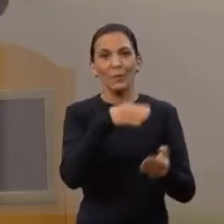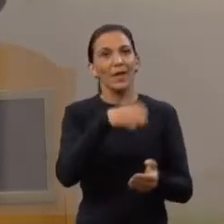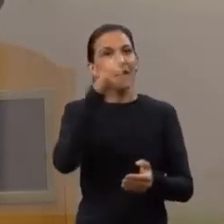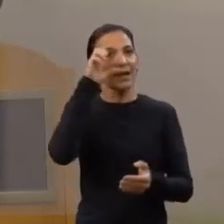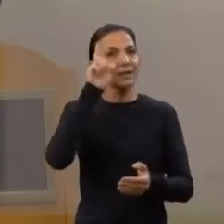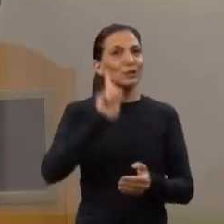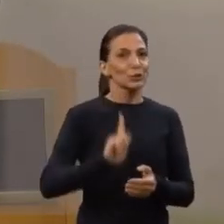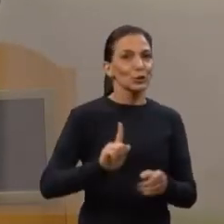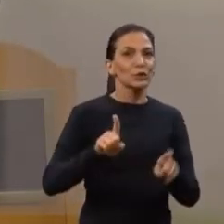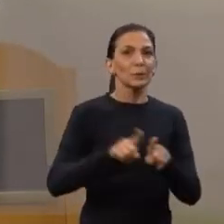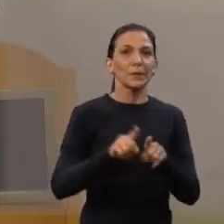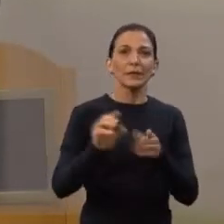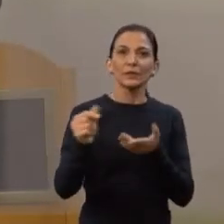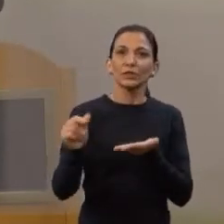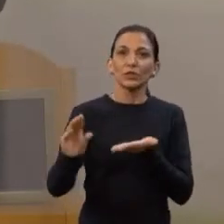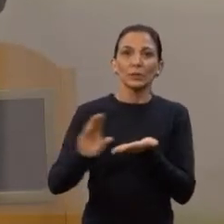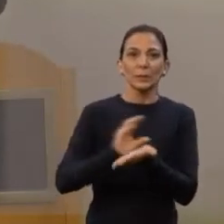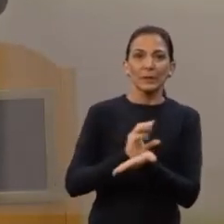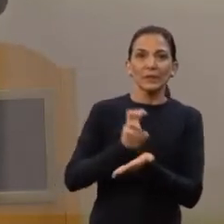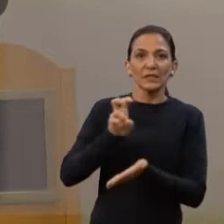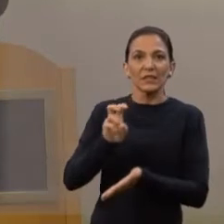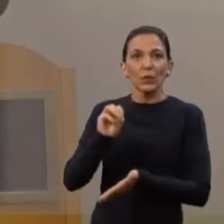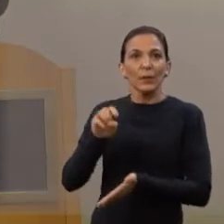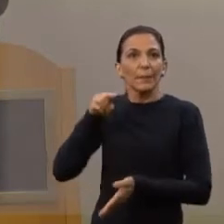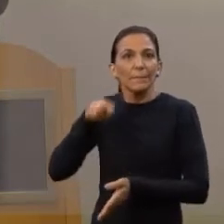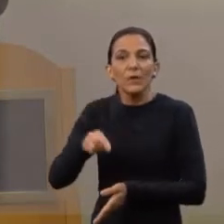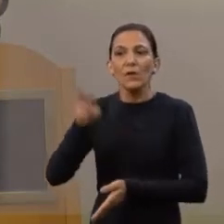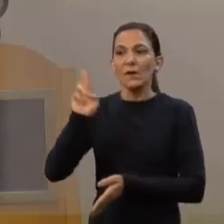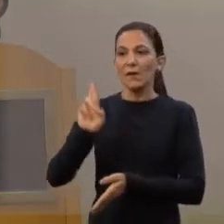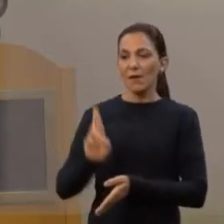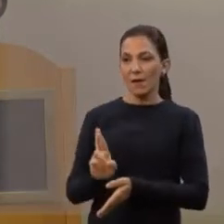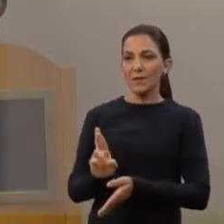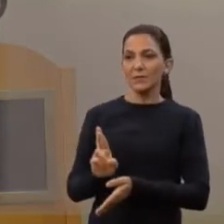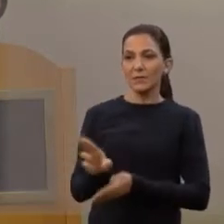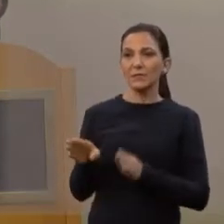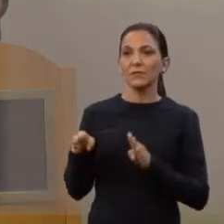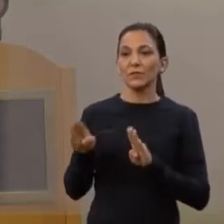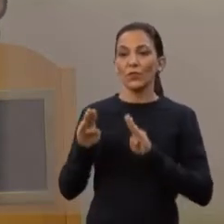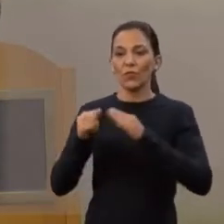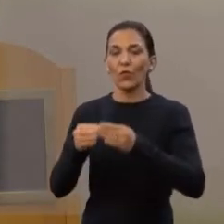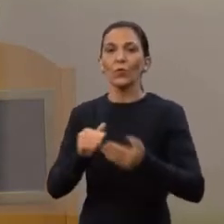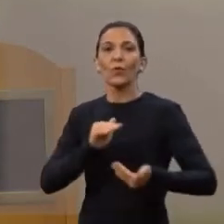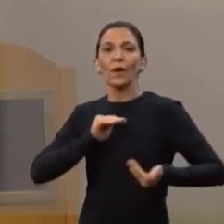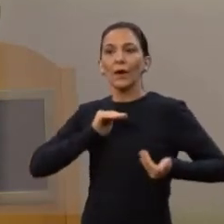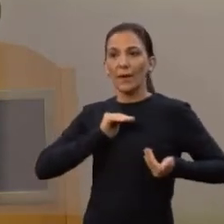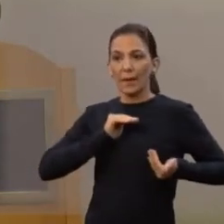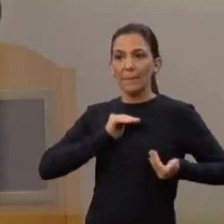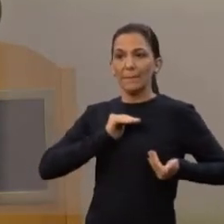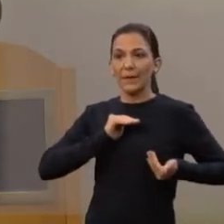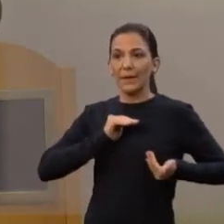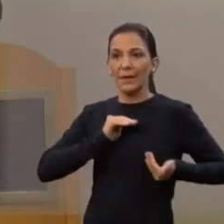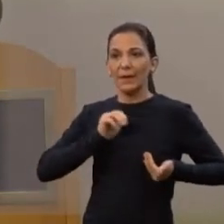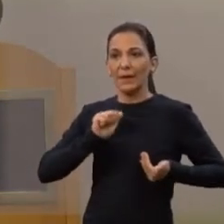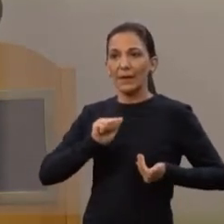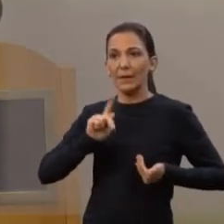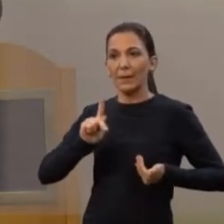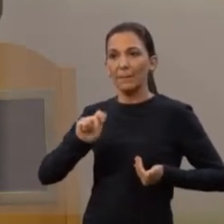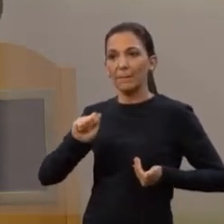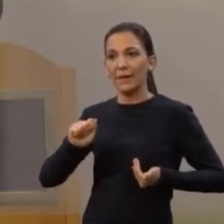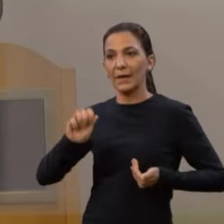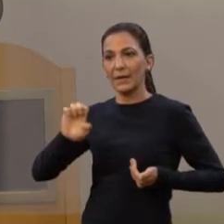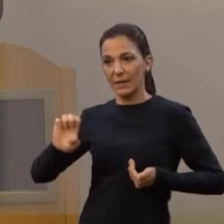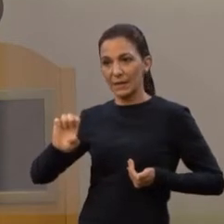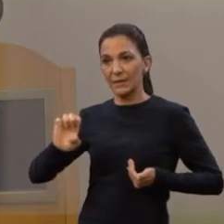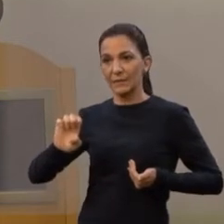mais uma emenda de custeio de 50 mil reais é para pai né pais e amigos dos